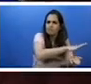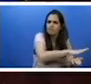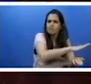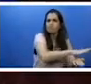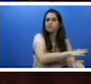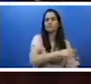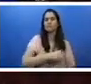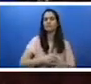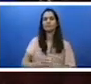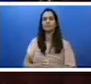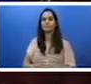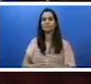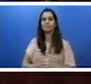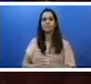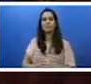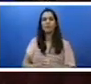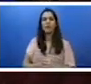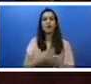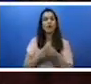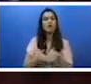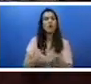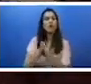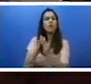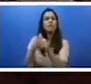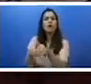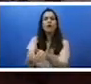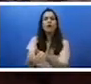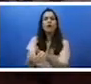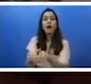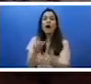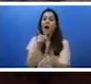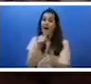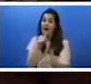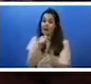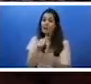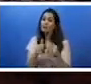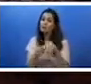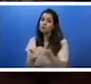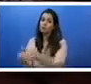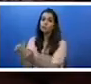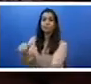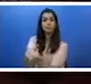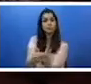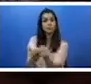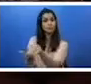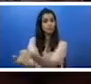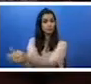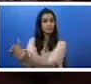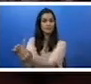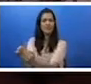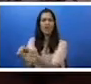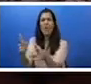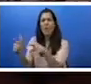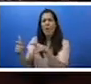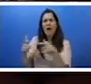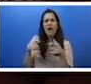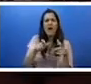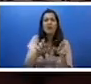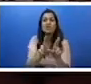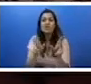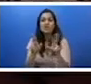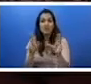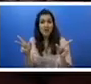locomover. E os barcos, que são na água. Então, eles se locomovem em lugares diferentes,